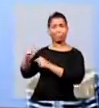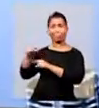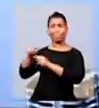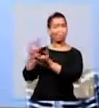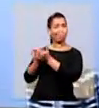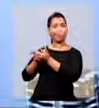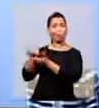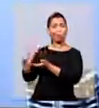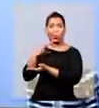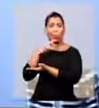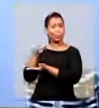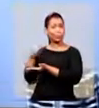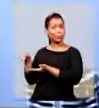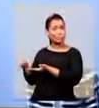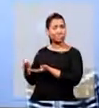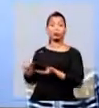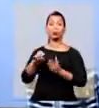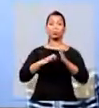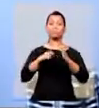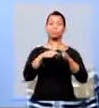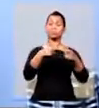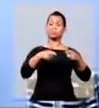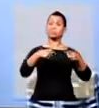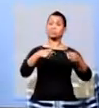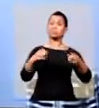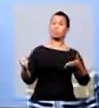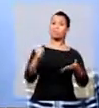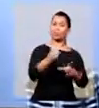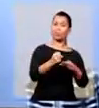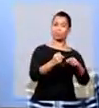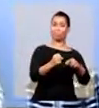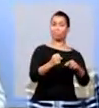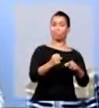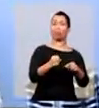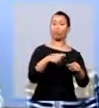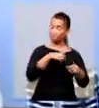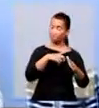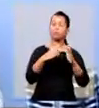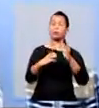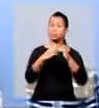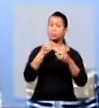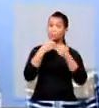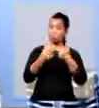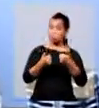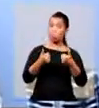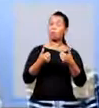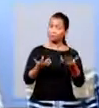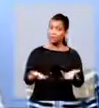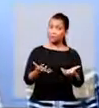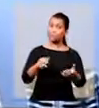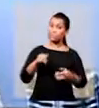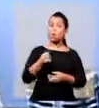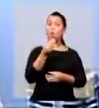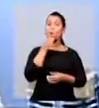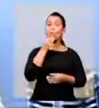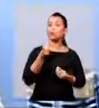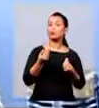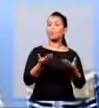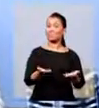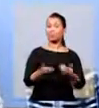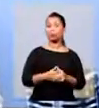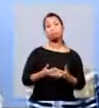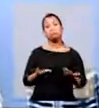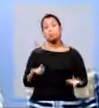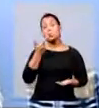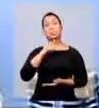que existem muitas empresas com boa fé e querendo dar oportunidade, e não conseguia. Então, quer dizer, eles eram inseridos